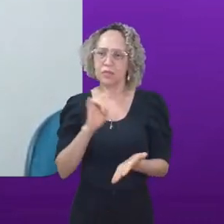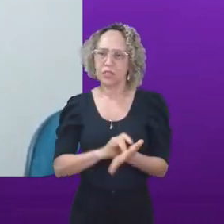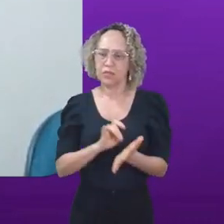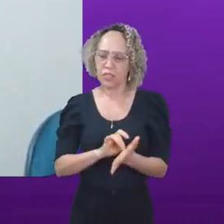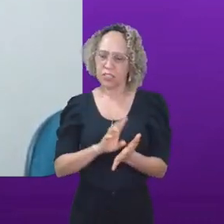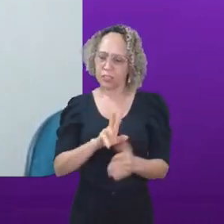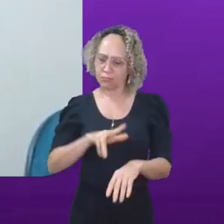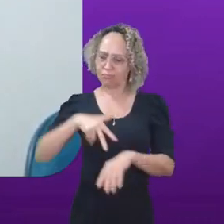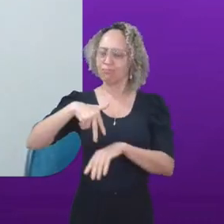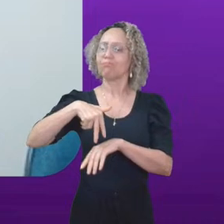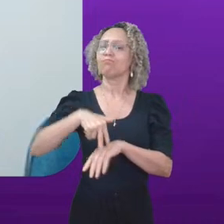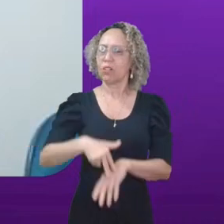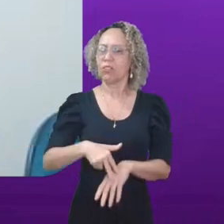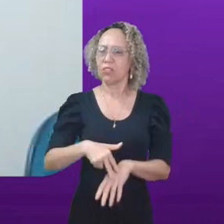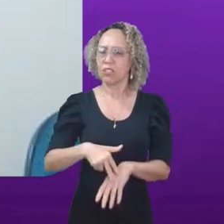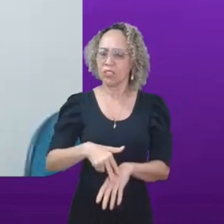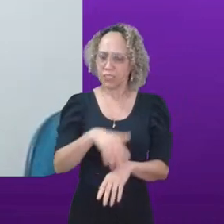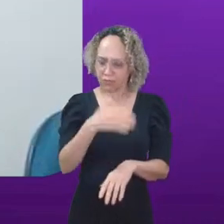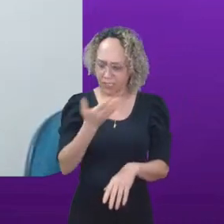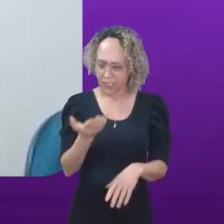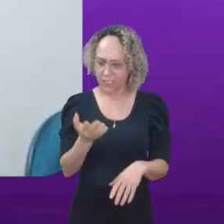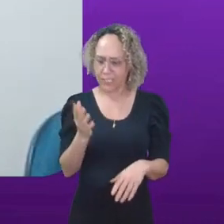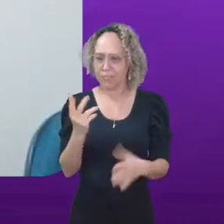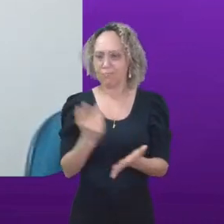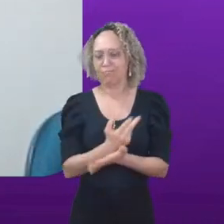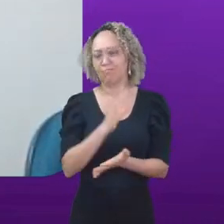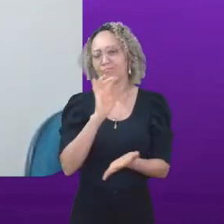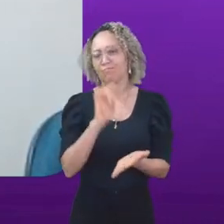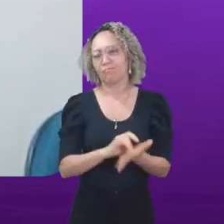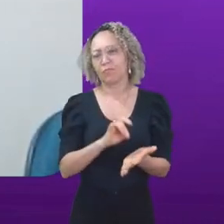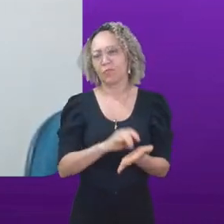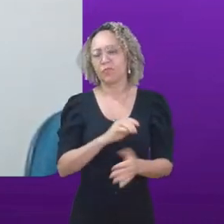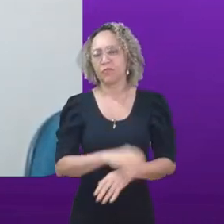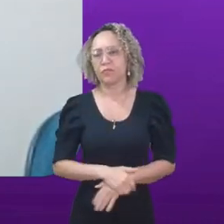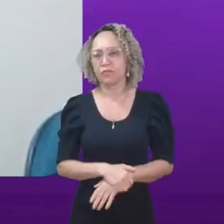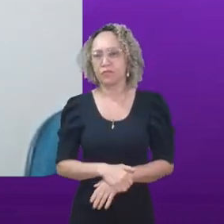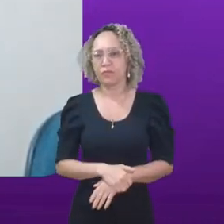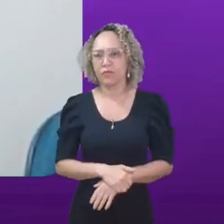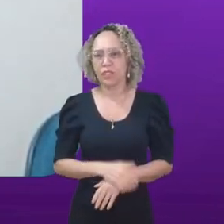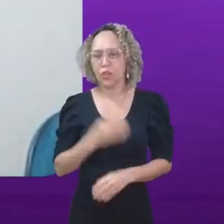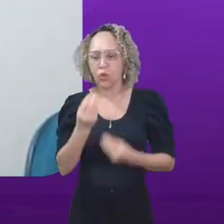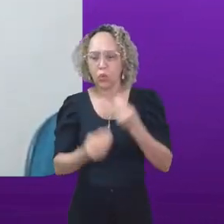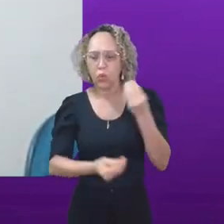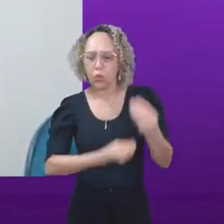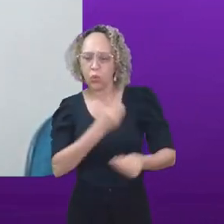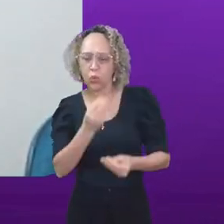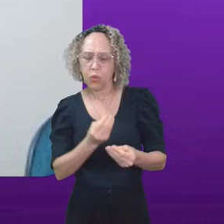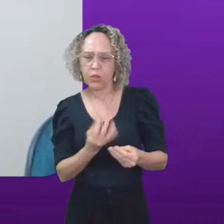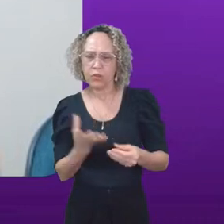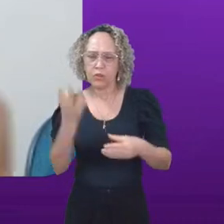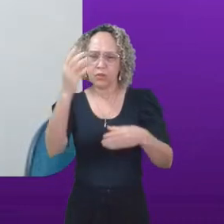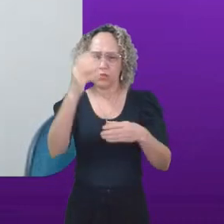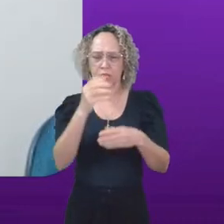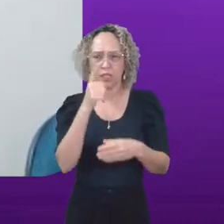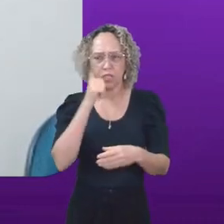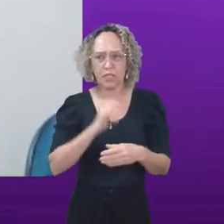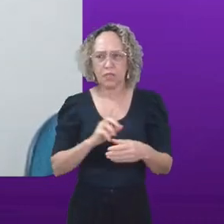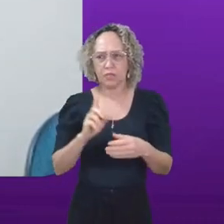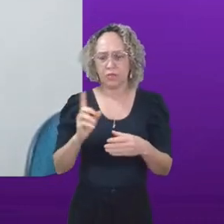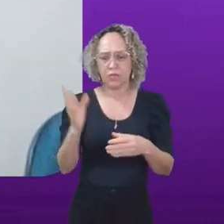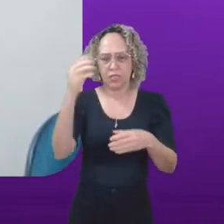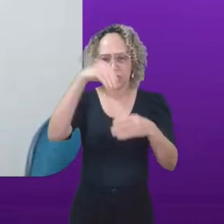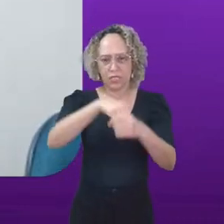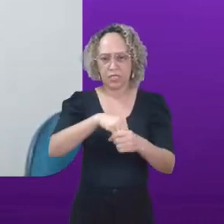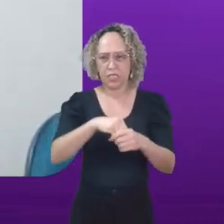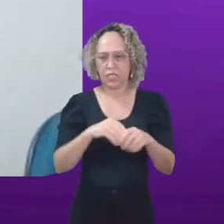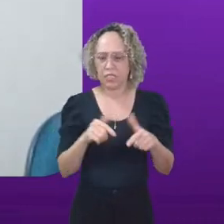essa voz e fazer ela valer. Como é que a gente vai inserir essa mulher nesta luta? Como é que a gente vai abrir mais espaço para isso?